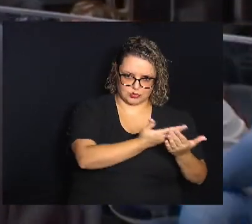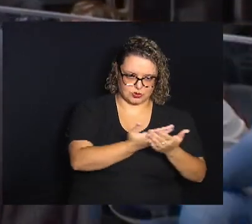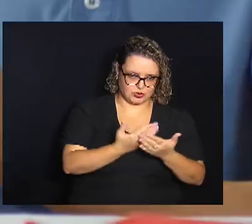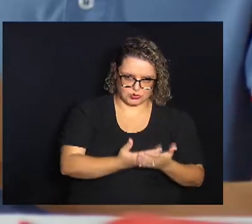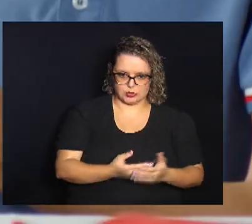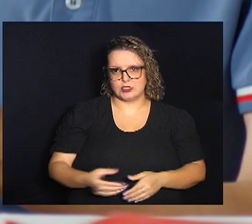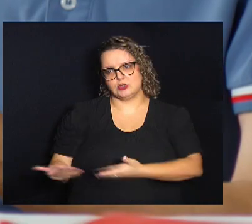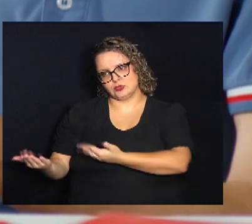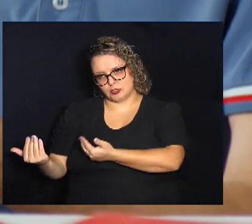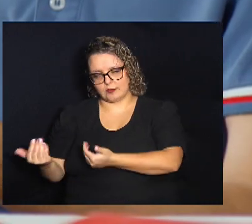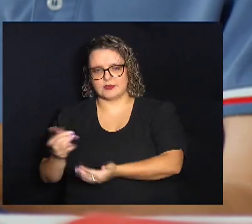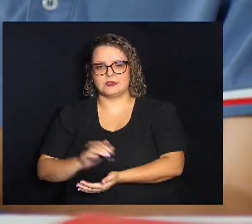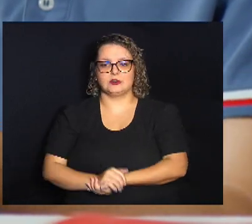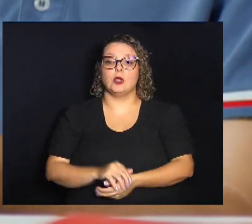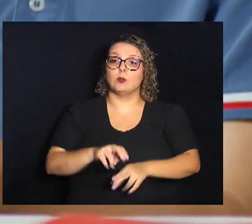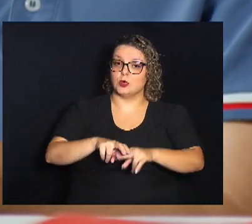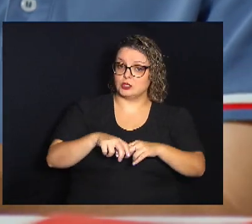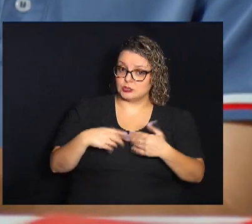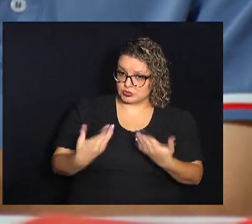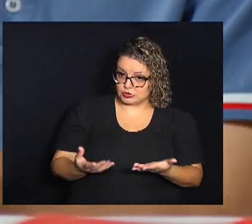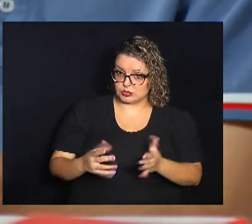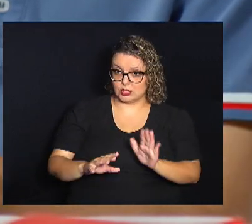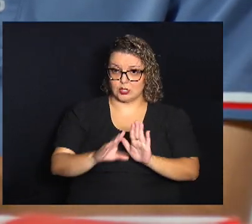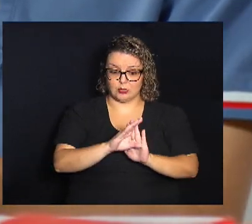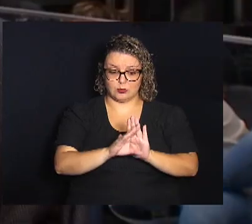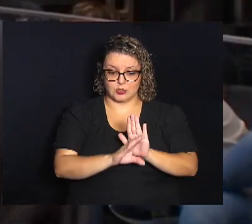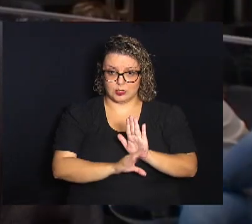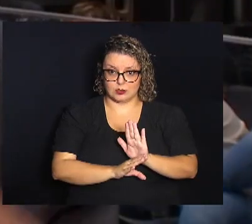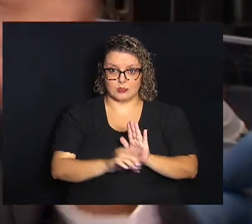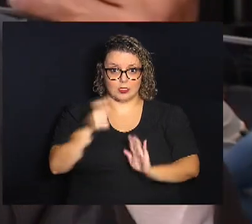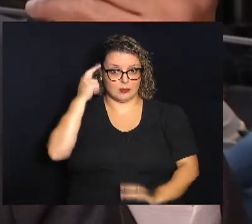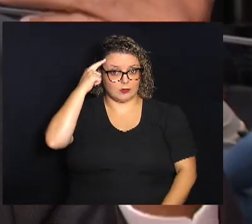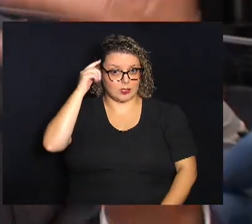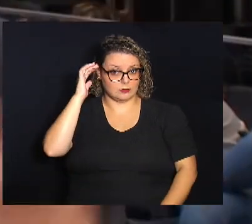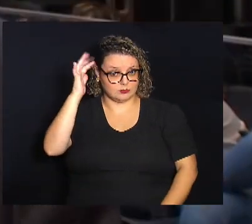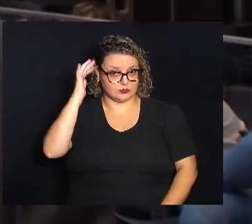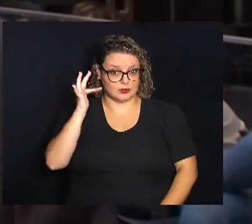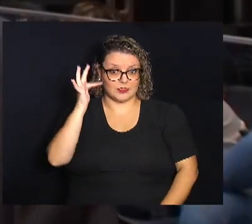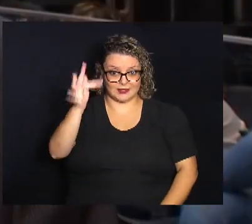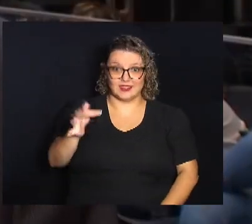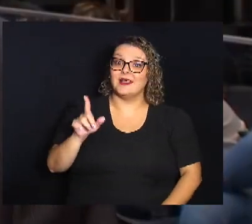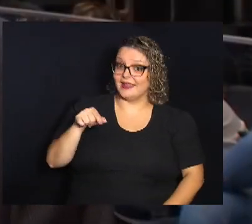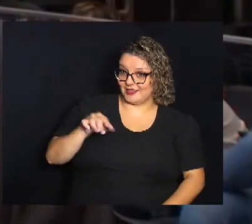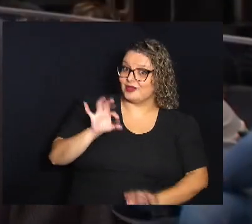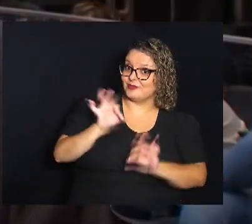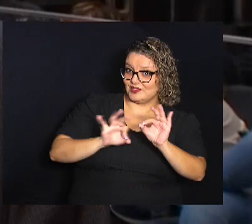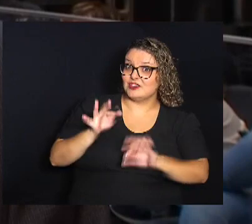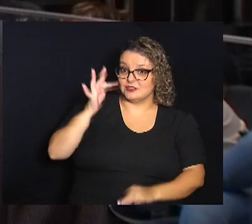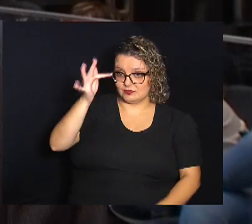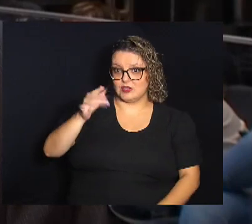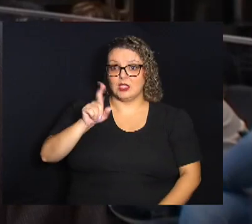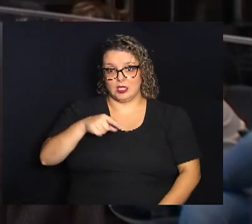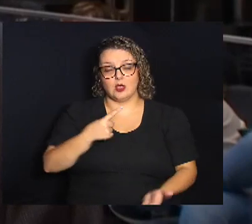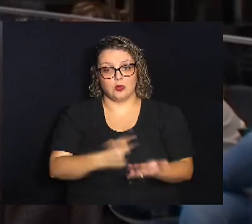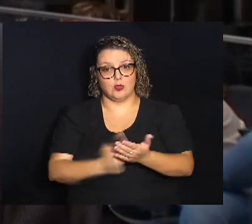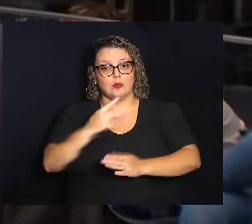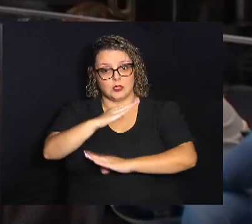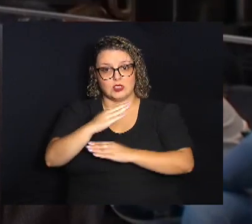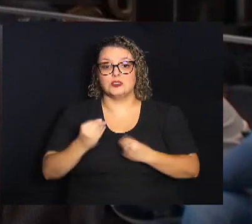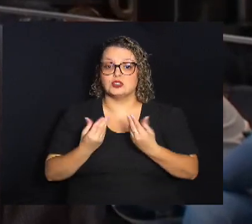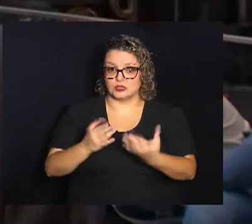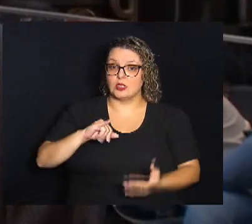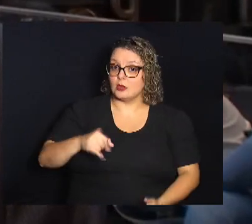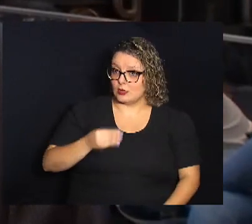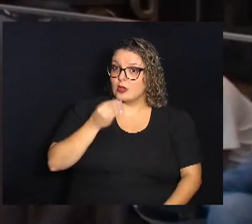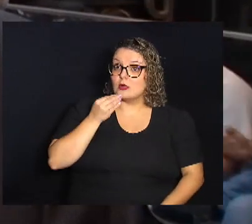esses jovens. É, portanto, um projeto pensando lá na frente. É um projeto para o futuro. É um compromisso da Câmara, sim, de dar oportunidade